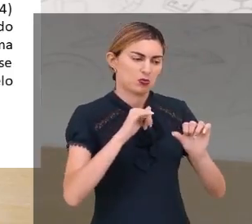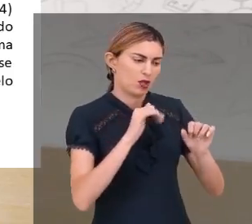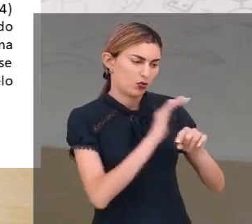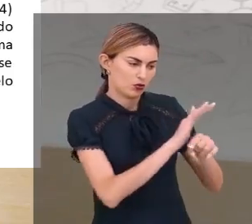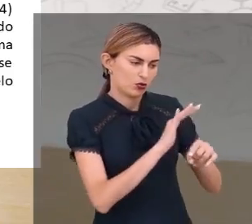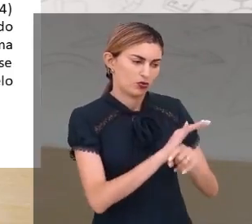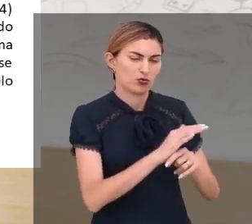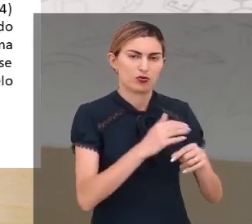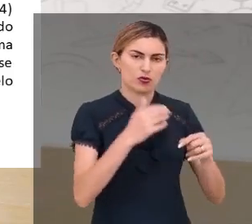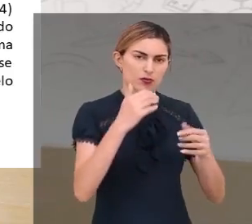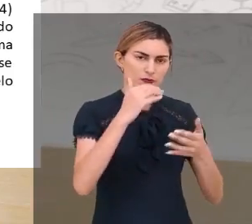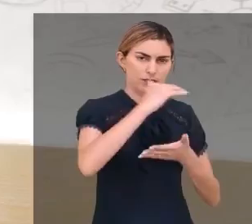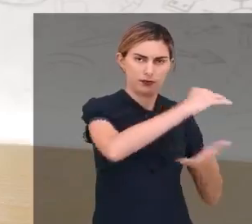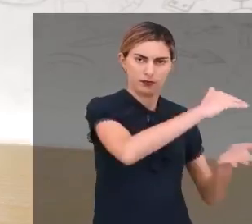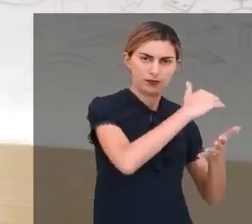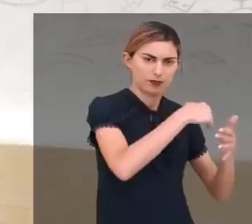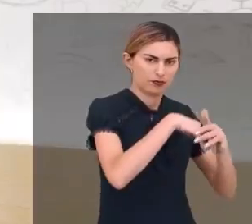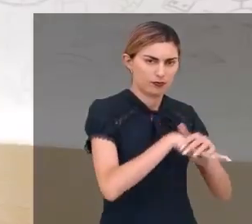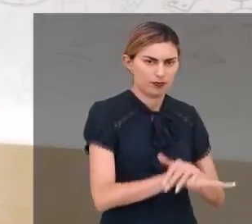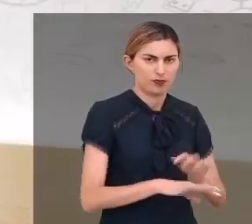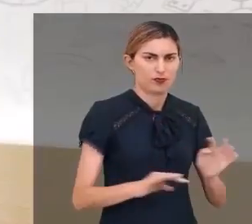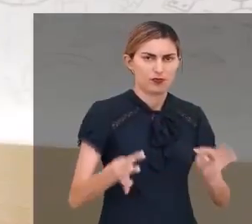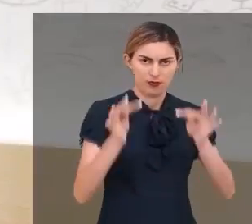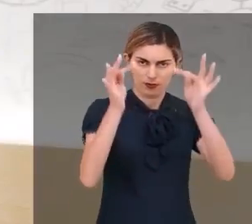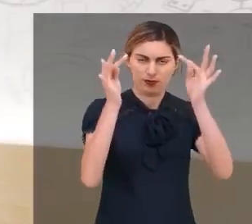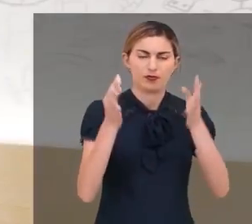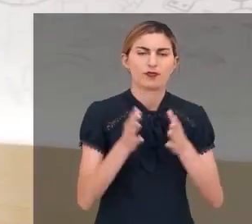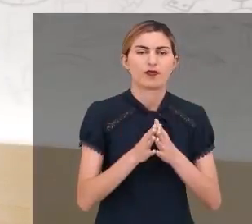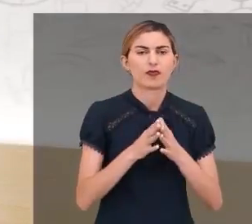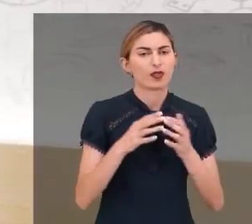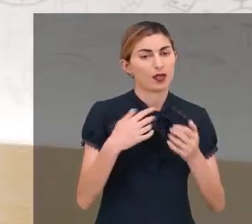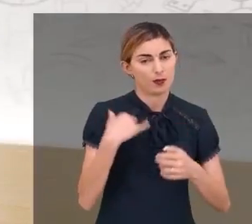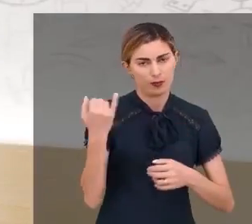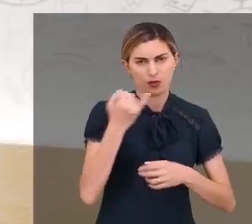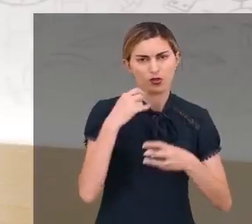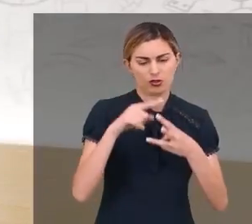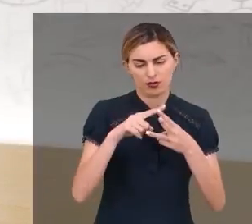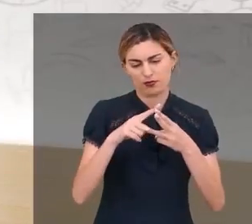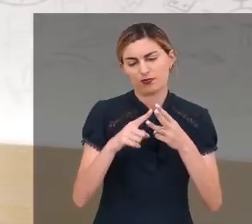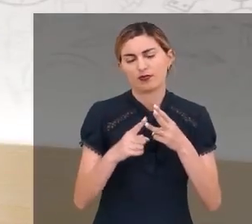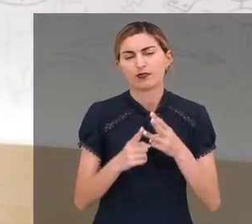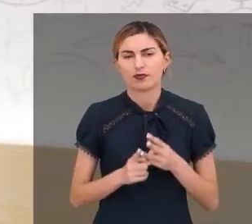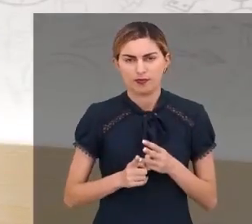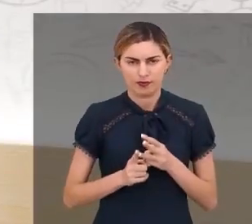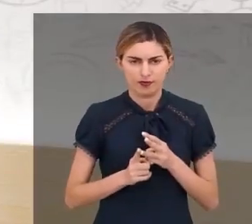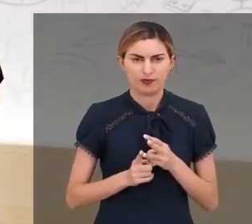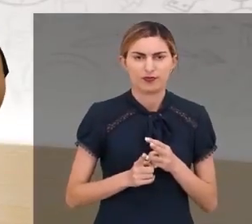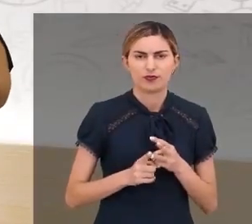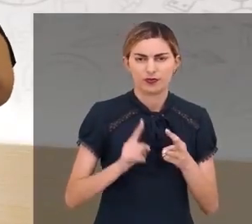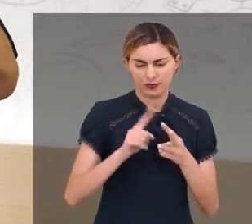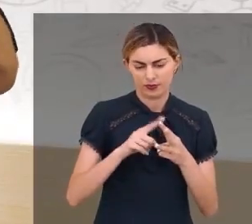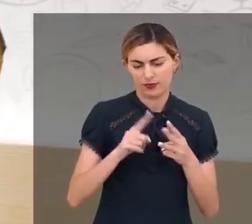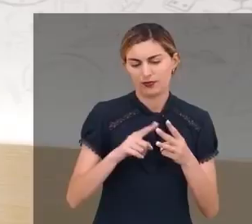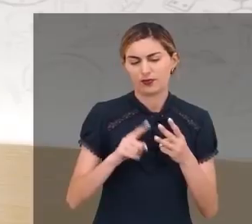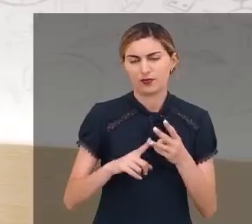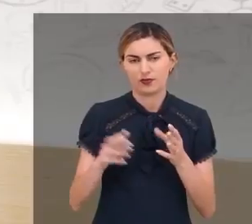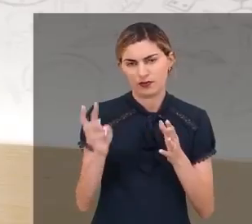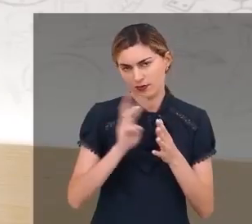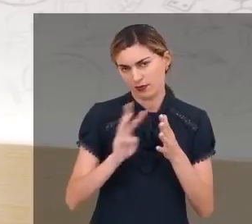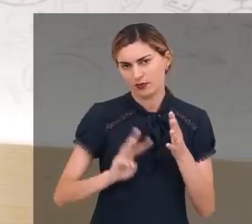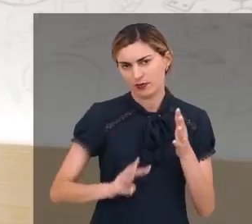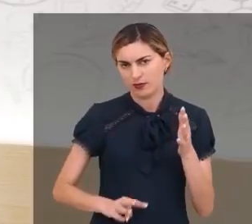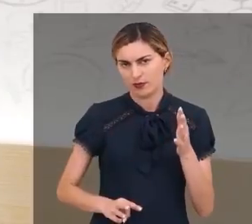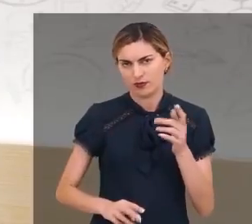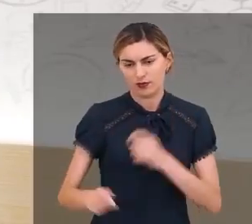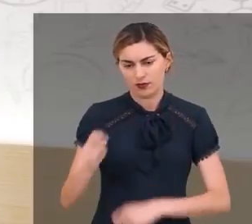estoque nessa metodologia. Mas é importante dizer a vocês que essas 3 situações, os 3